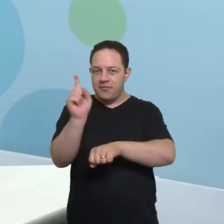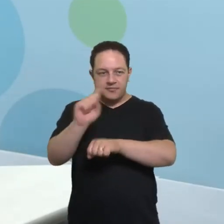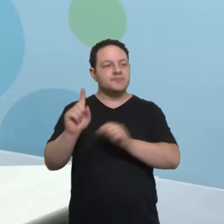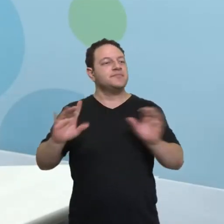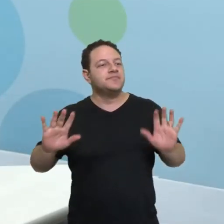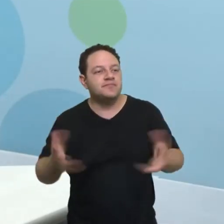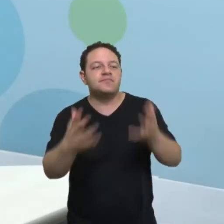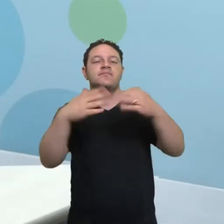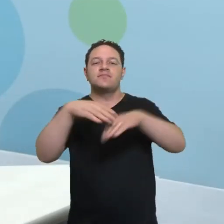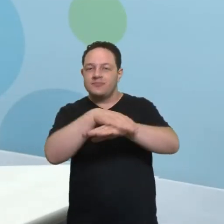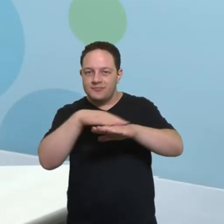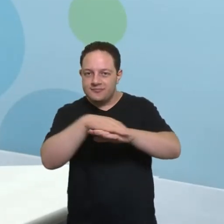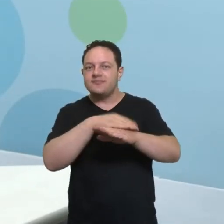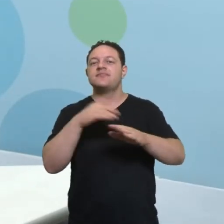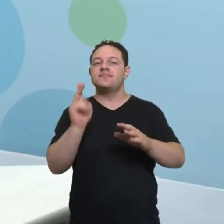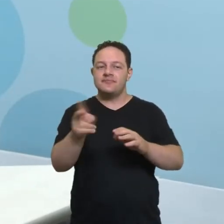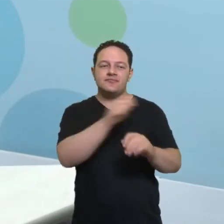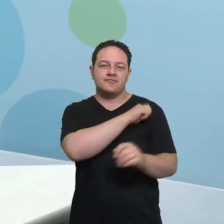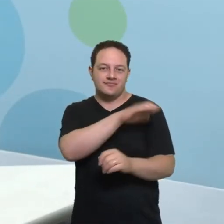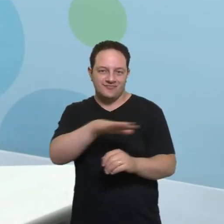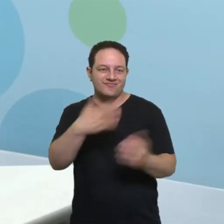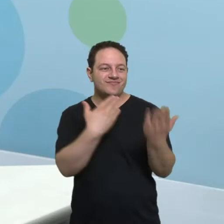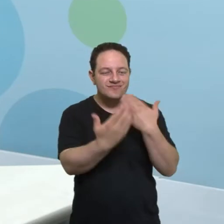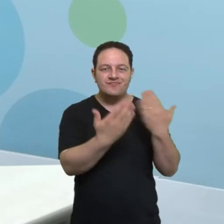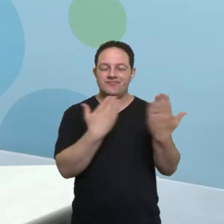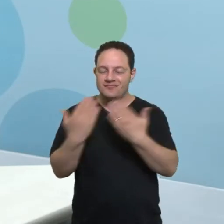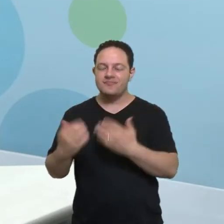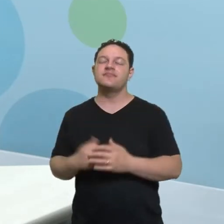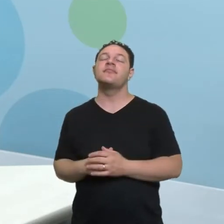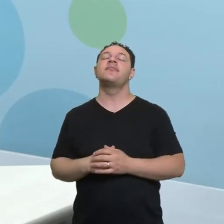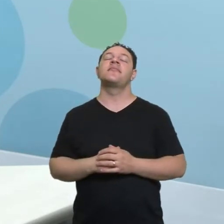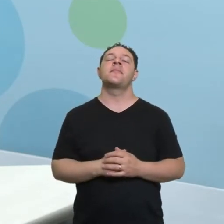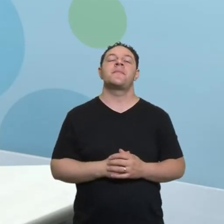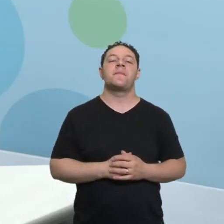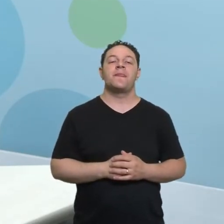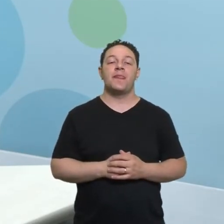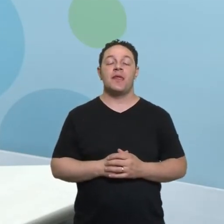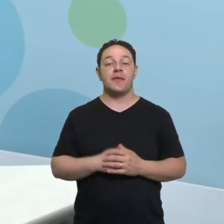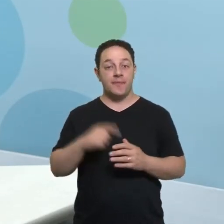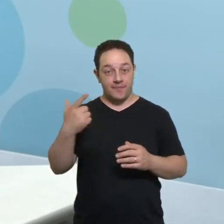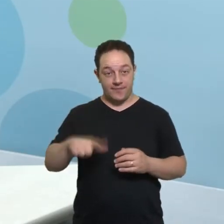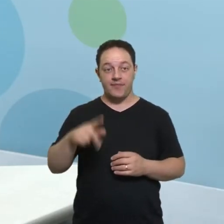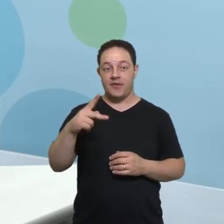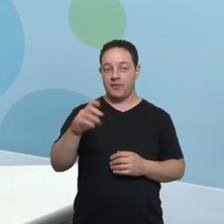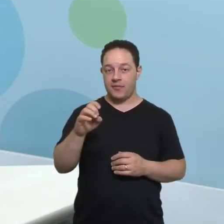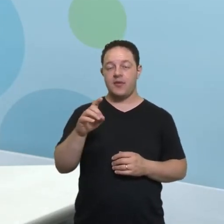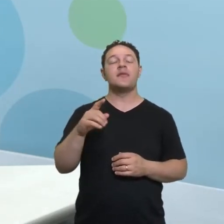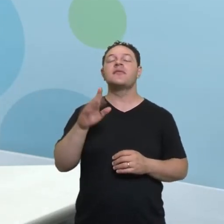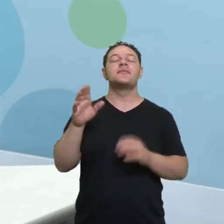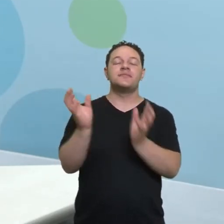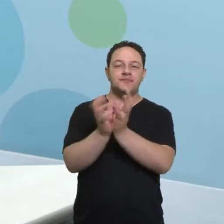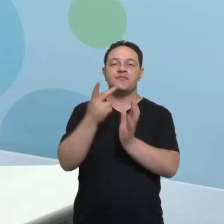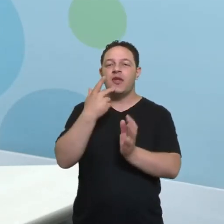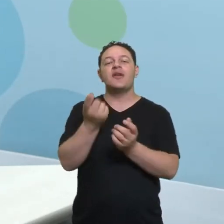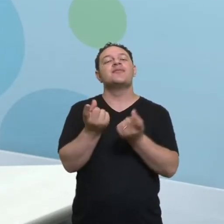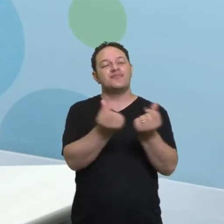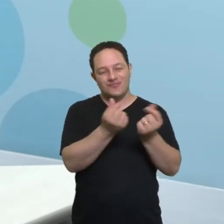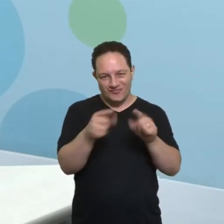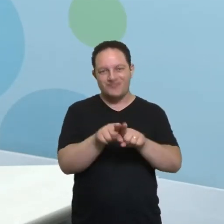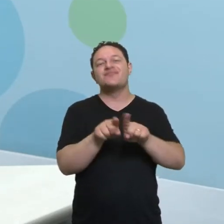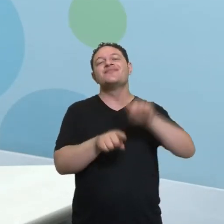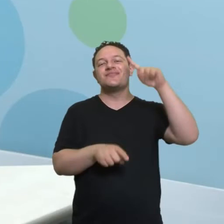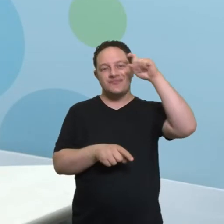sendo desenvolvida na escola com os estudantes deve também as questões socioeconômicas que